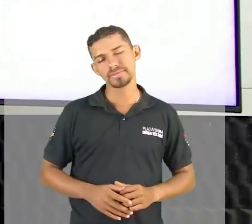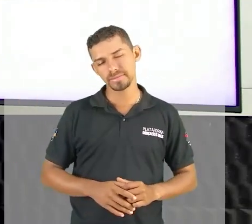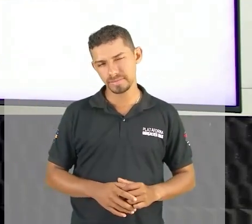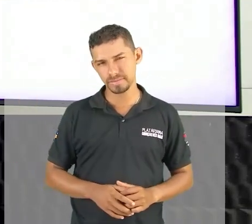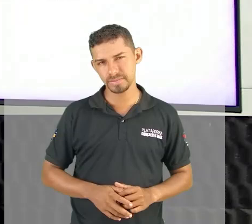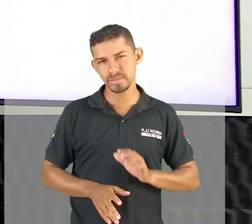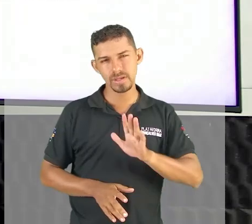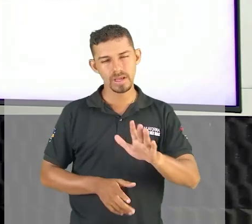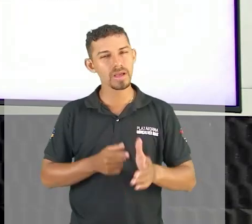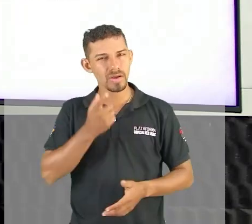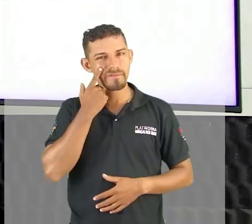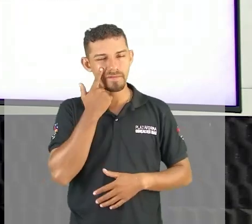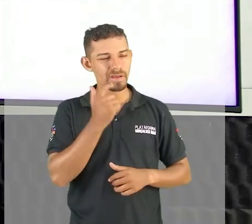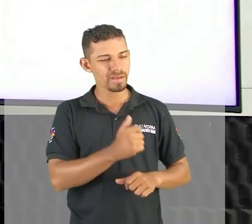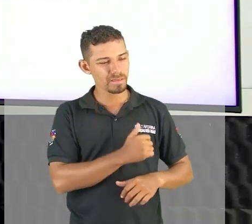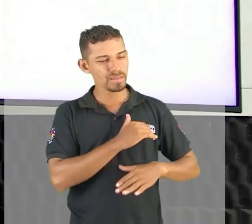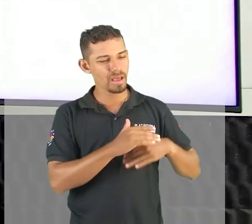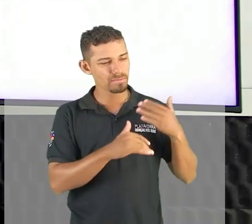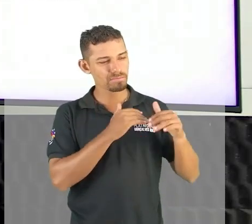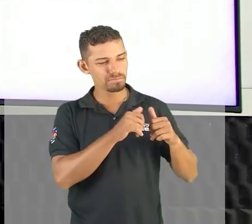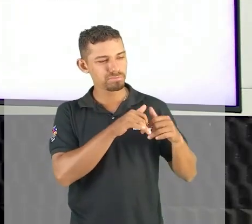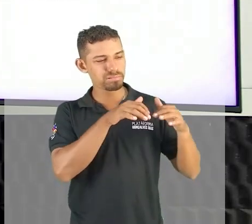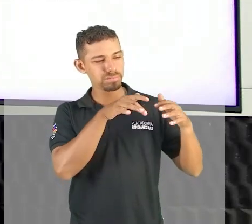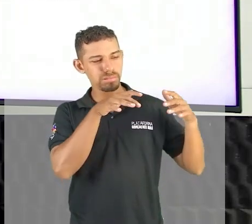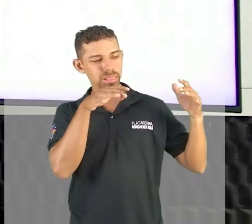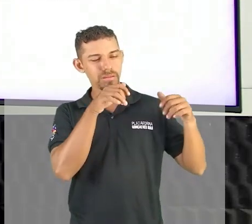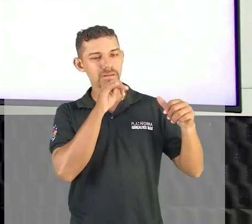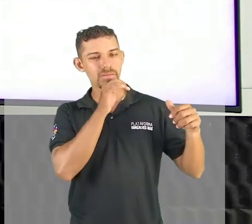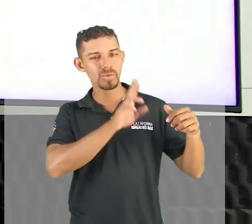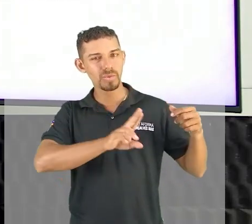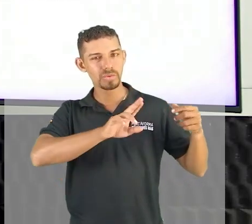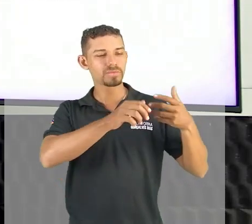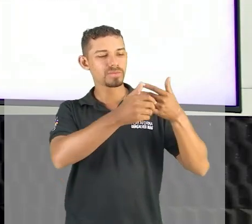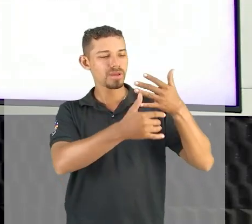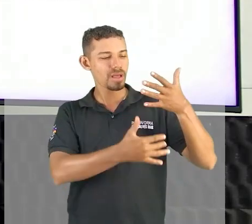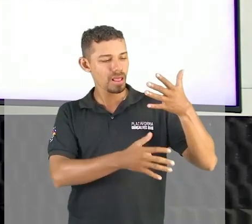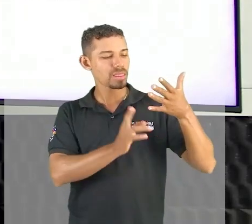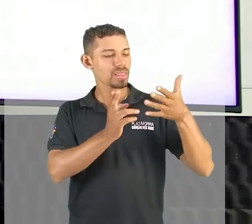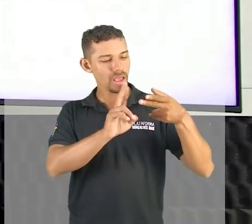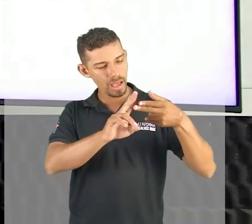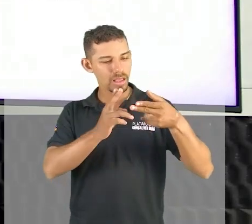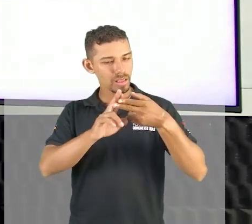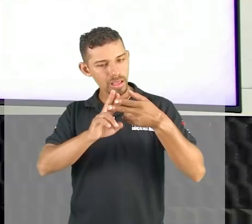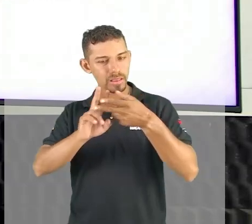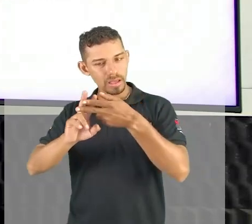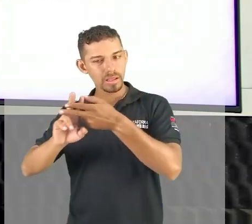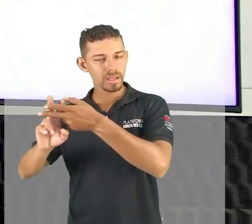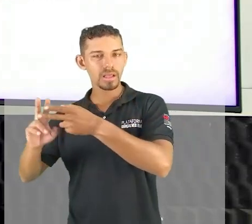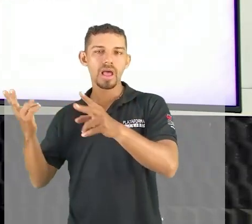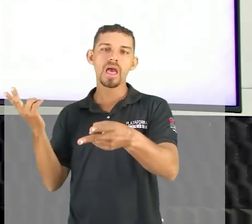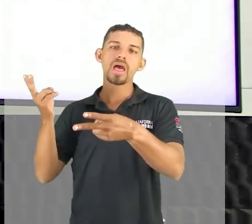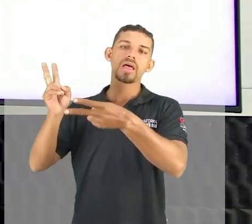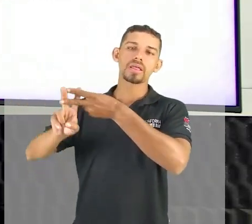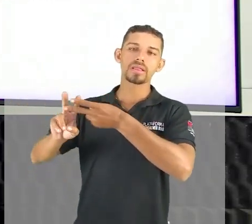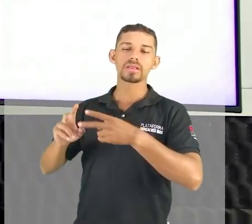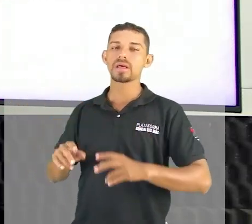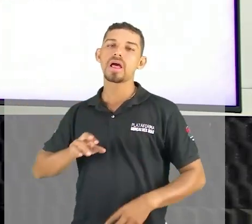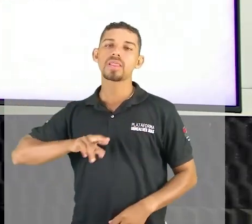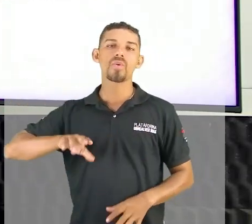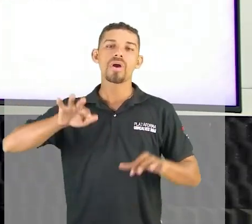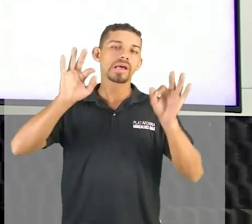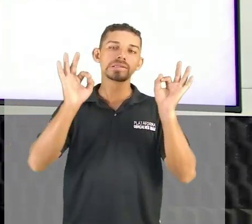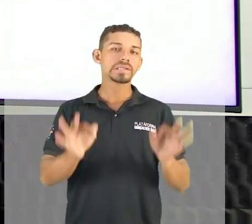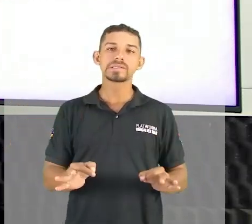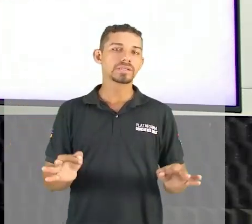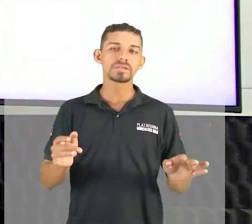crescendo eh o uso das hashtags a gente não pode afirmar que isso é um recurso de forma definitiva né Principalmente